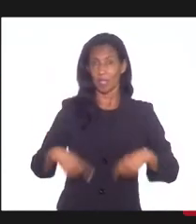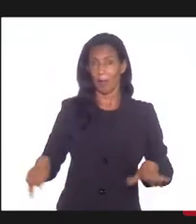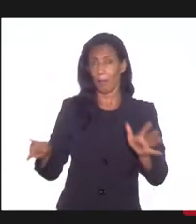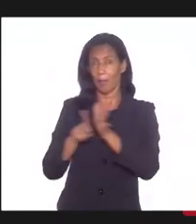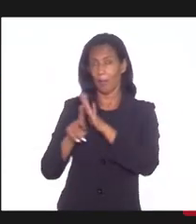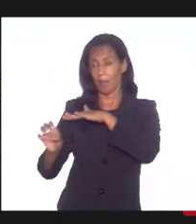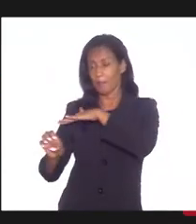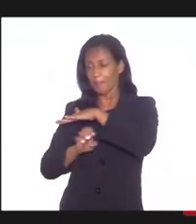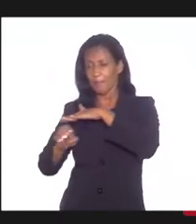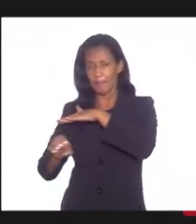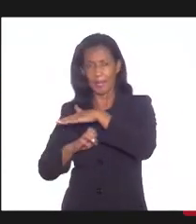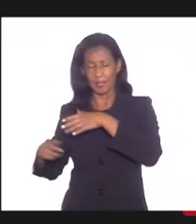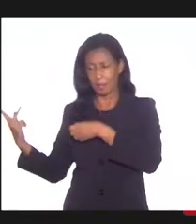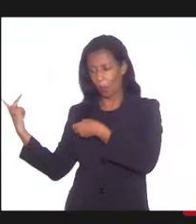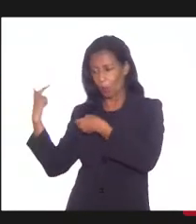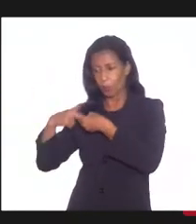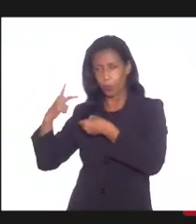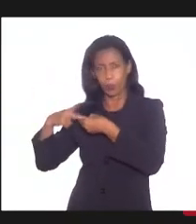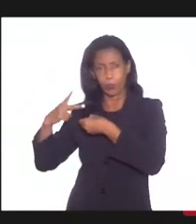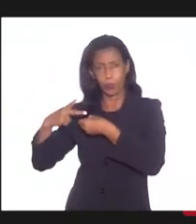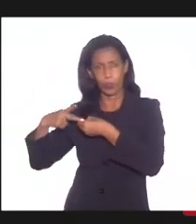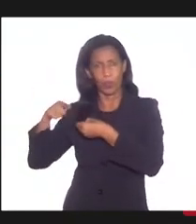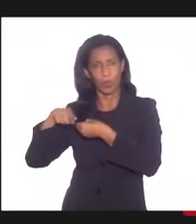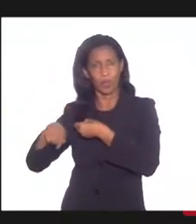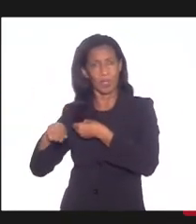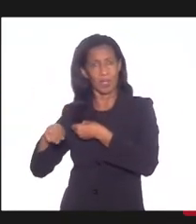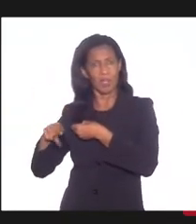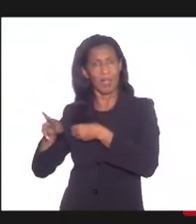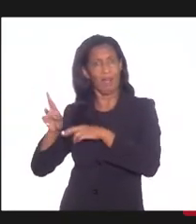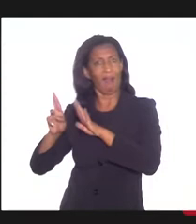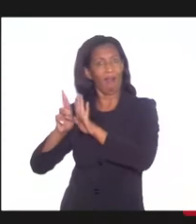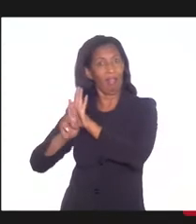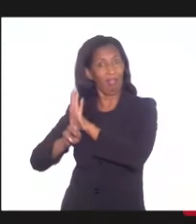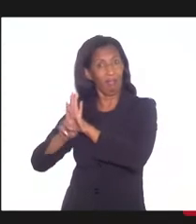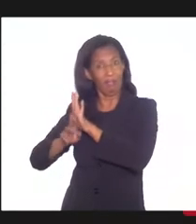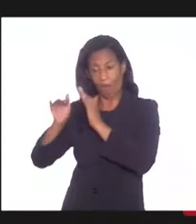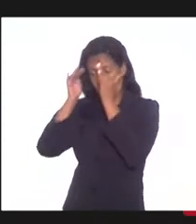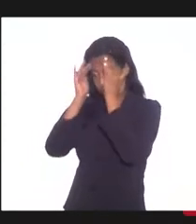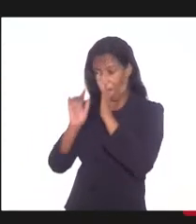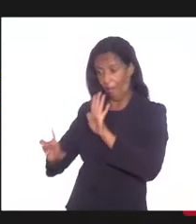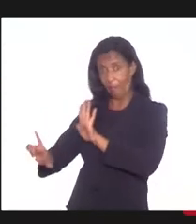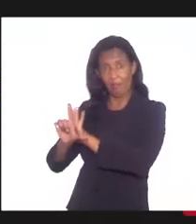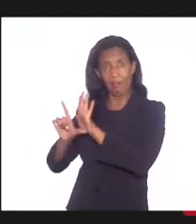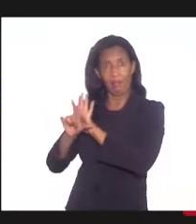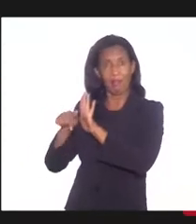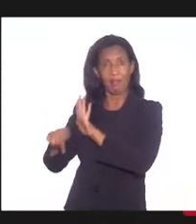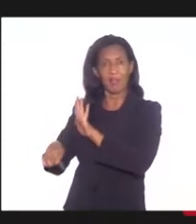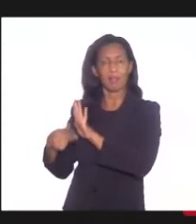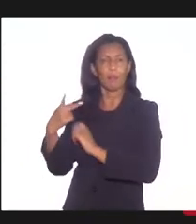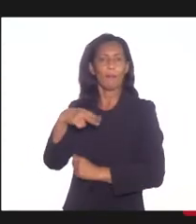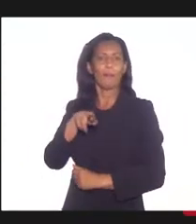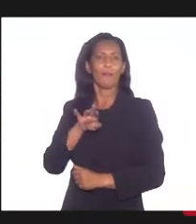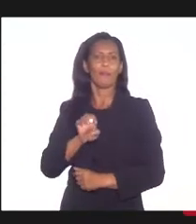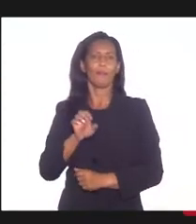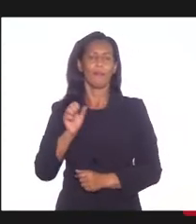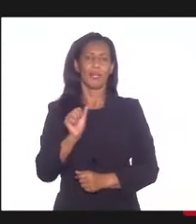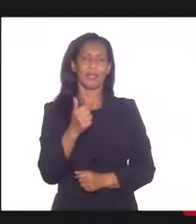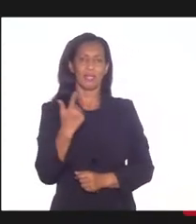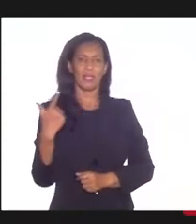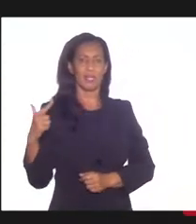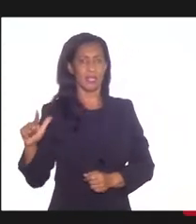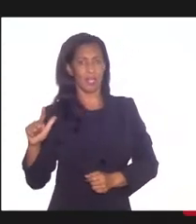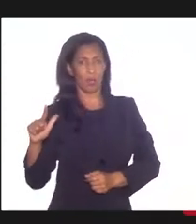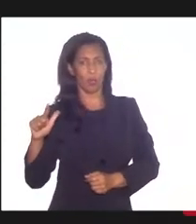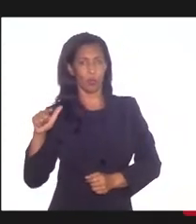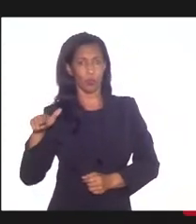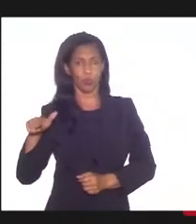do Petróleo, que estará no âmbito regulatório, tendo em vista que a lei que saiu do pré-sal, a própria lei, a lei